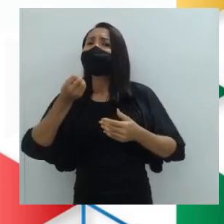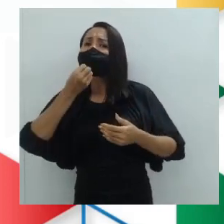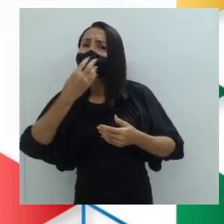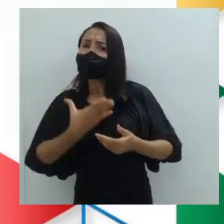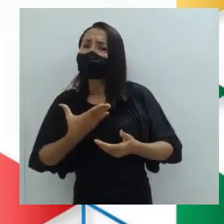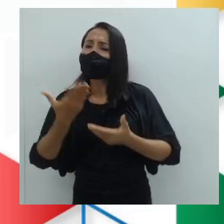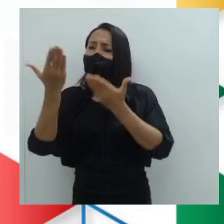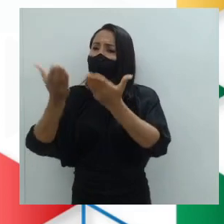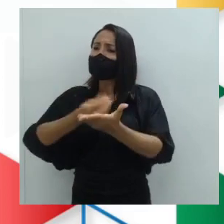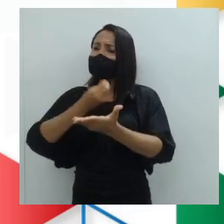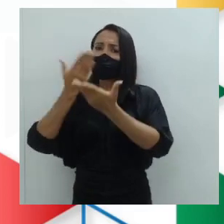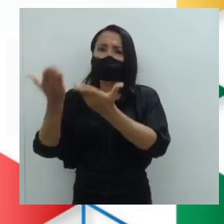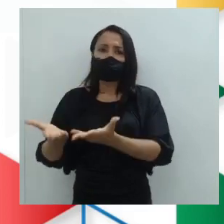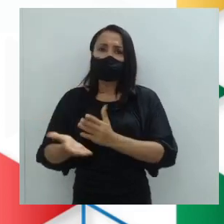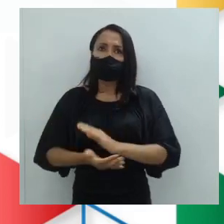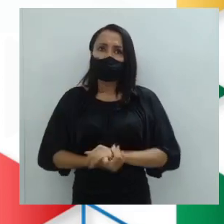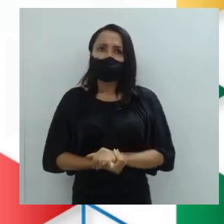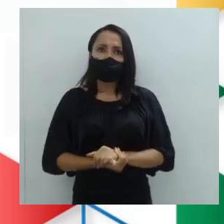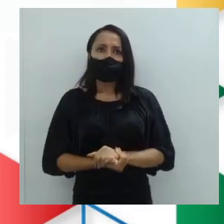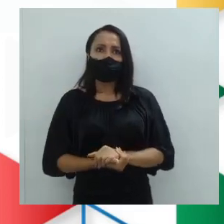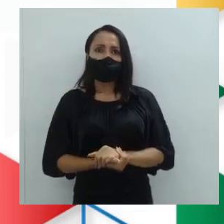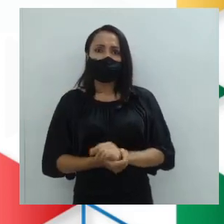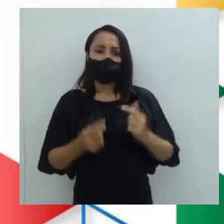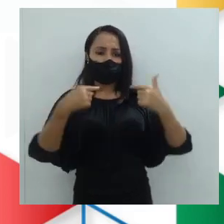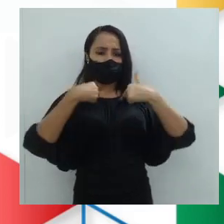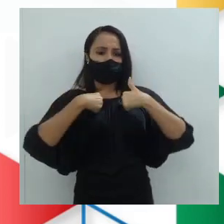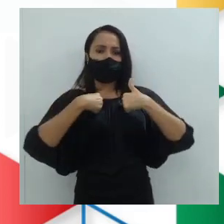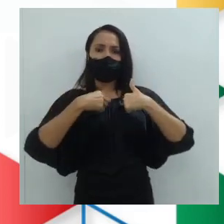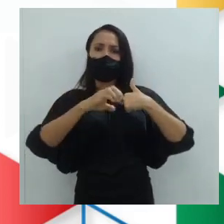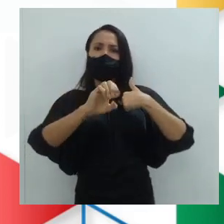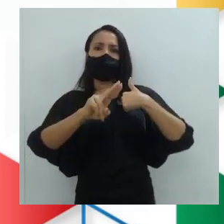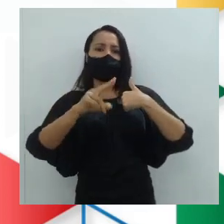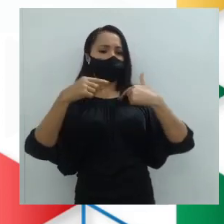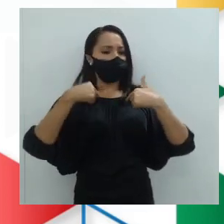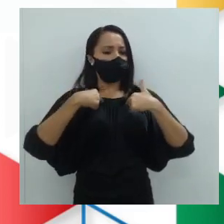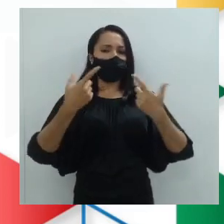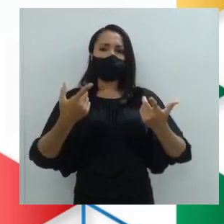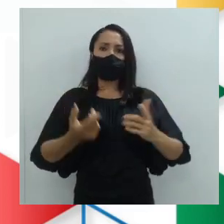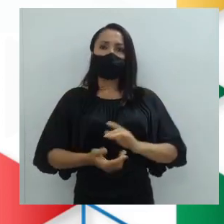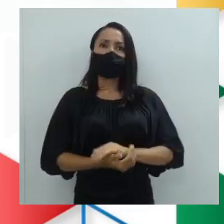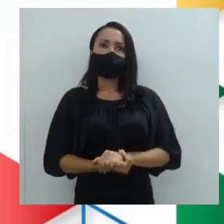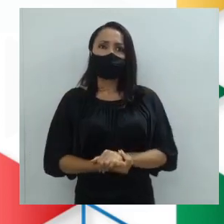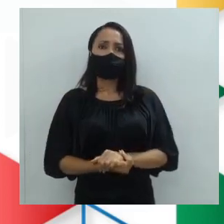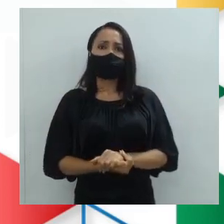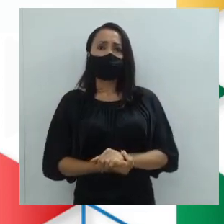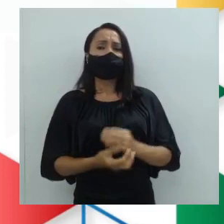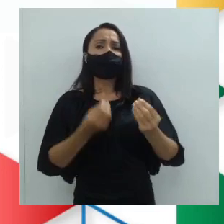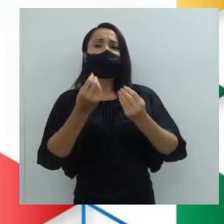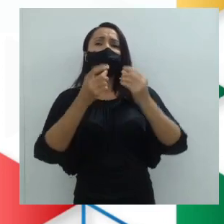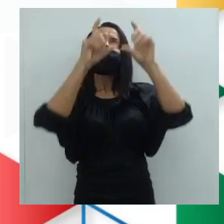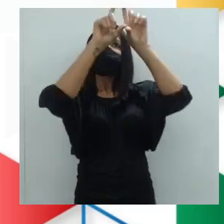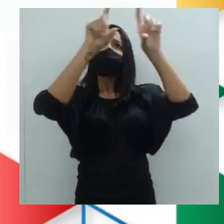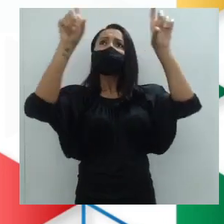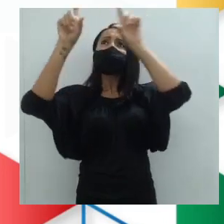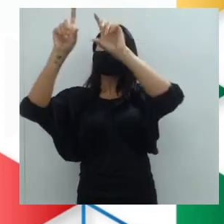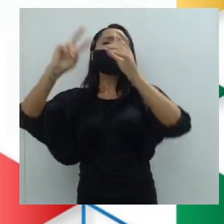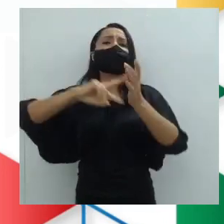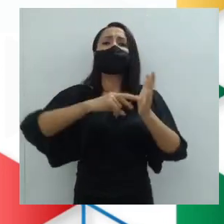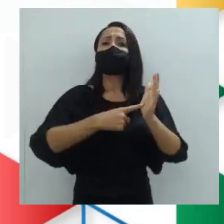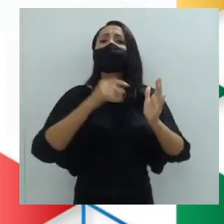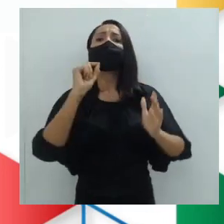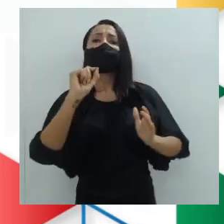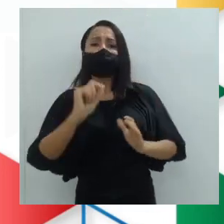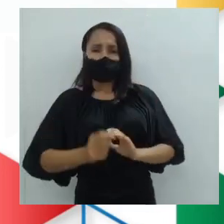é bom para elas? Aí H diz, eu. Então prestem bem atenção. O que é que essa tirinha quer dizer? Olhando